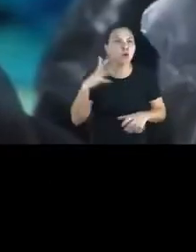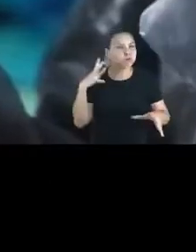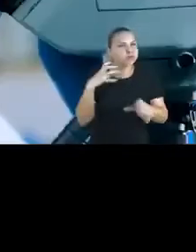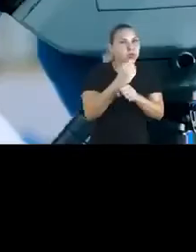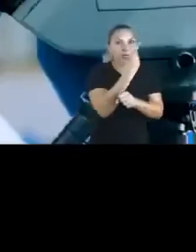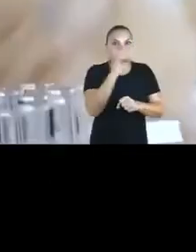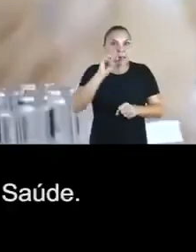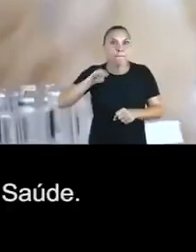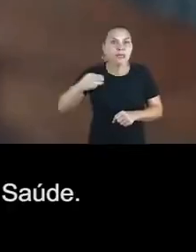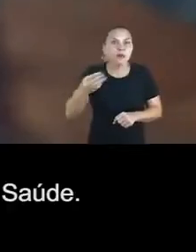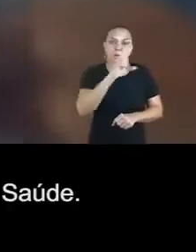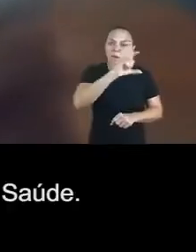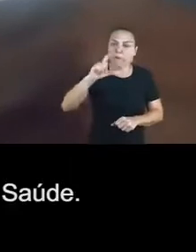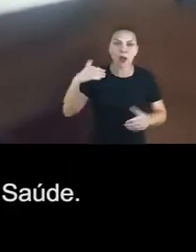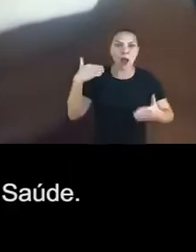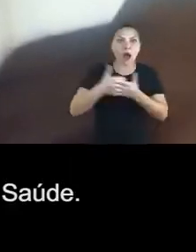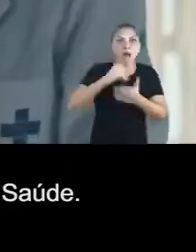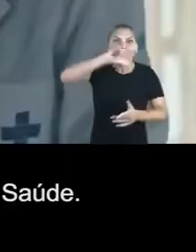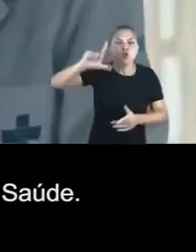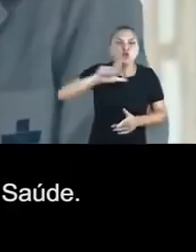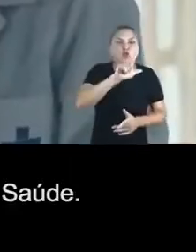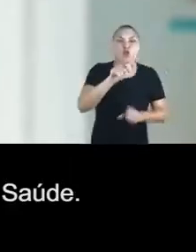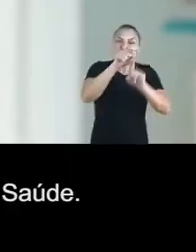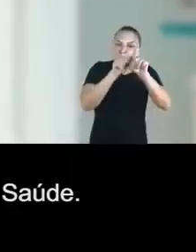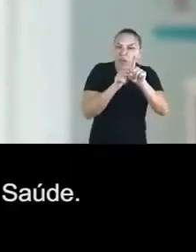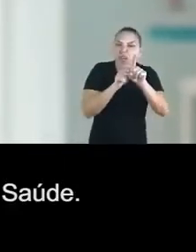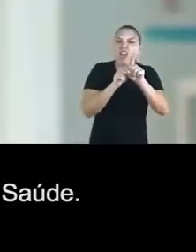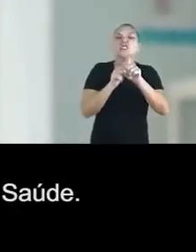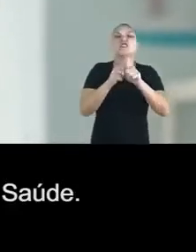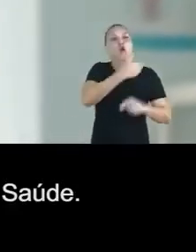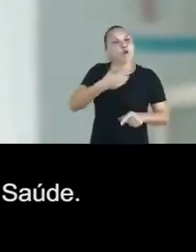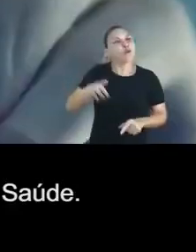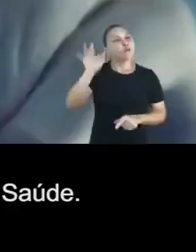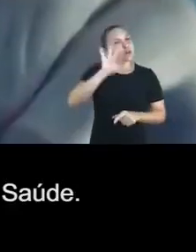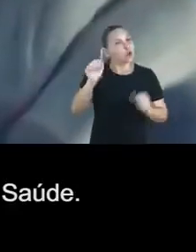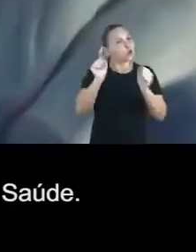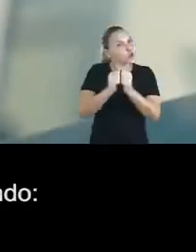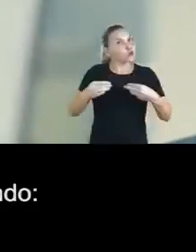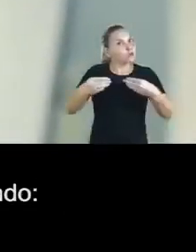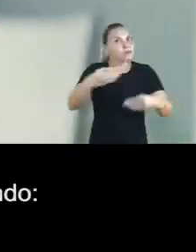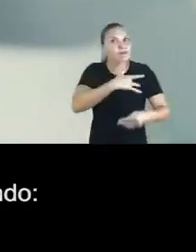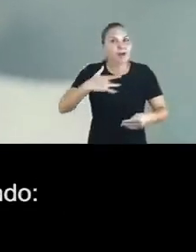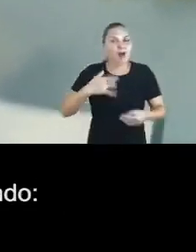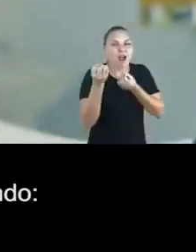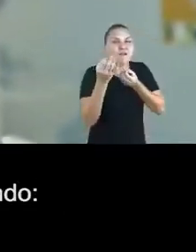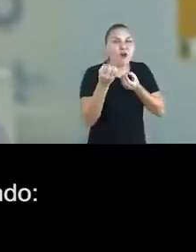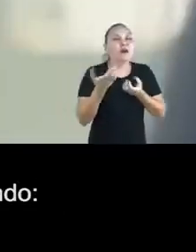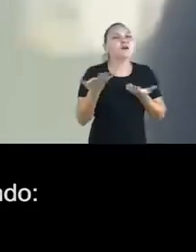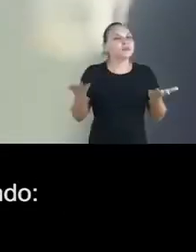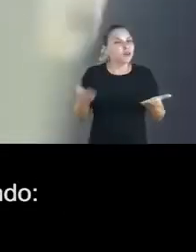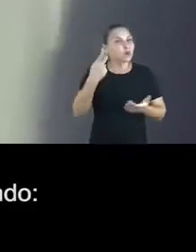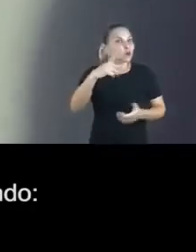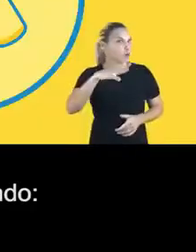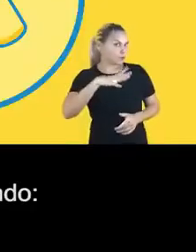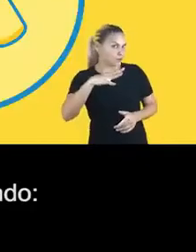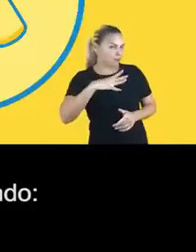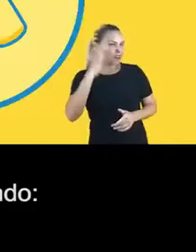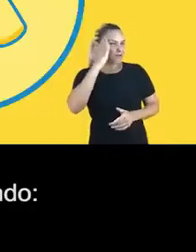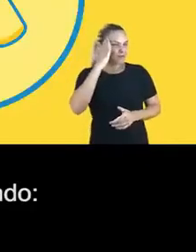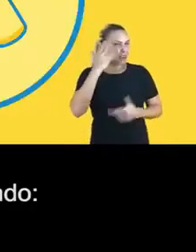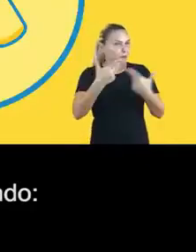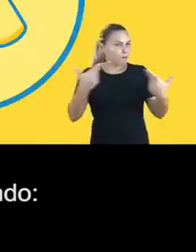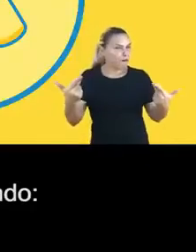milhões de doses até julho. Resultado do esforço conjunto do Governo Federal e do Ministério da Saúde. Informe-se sobre a vacinação na sua cidade